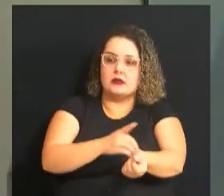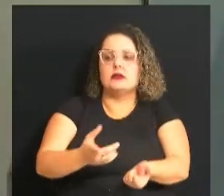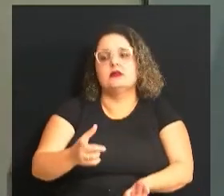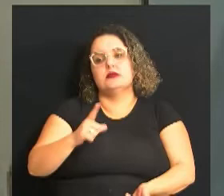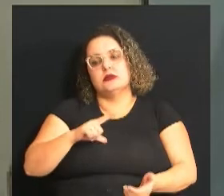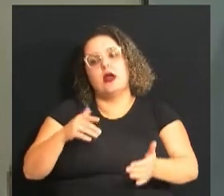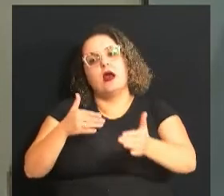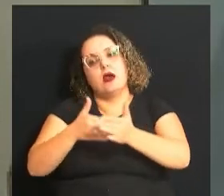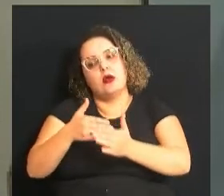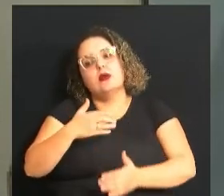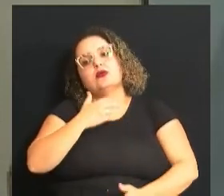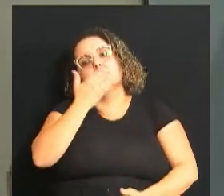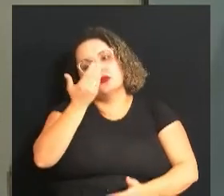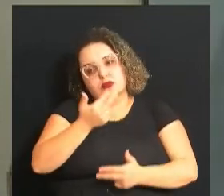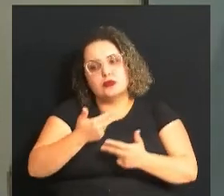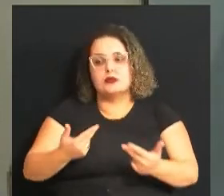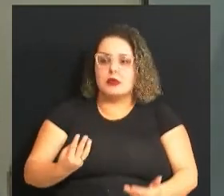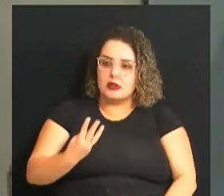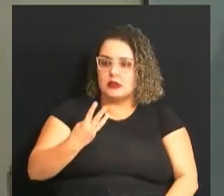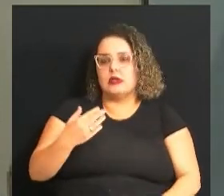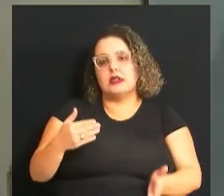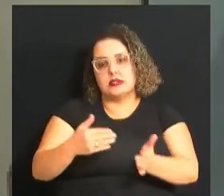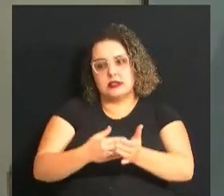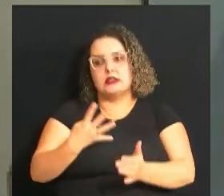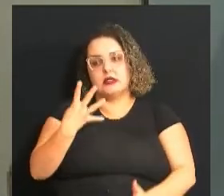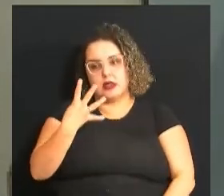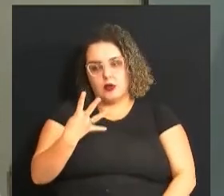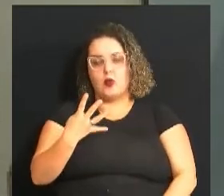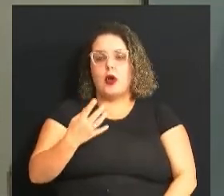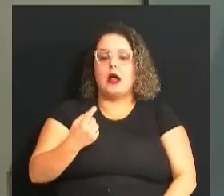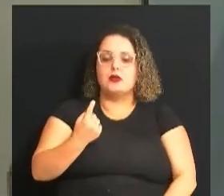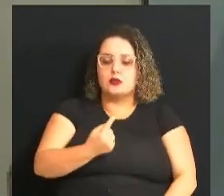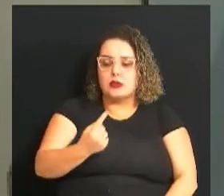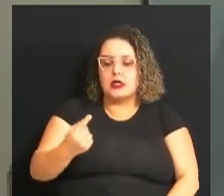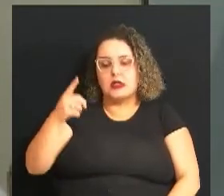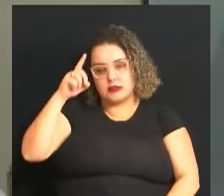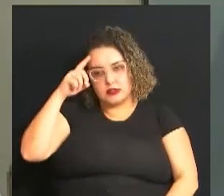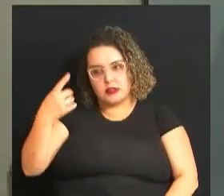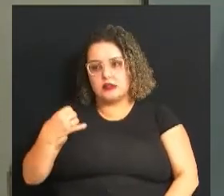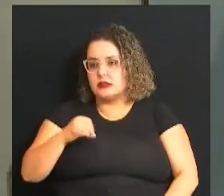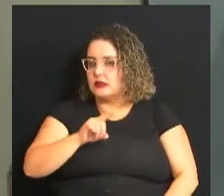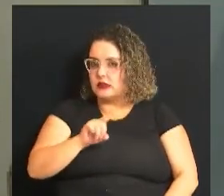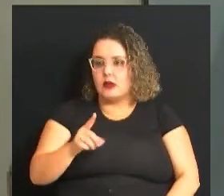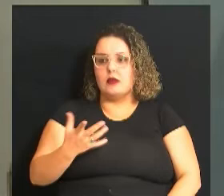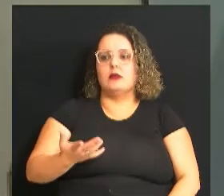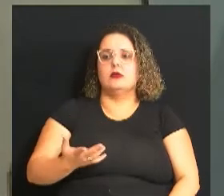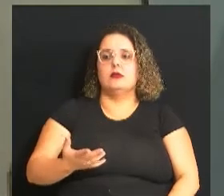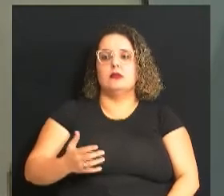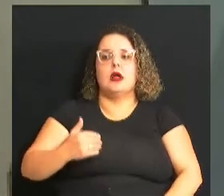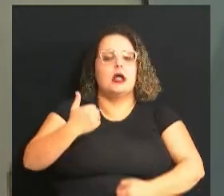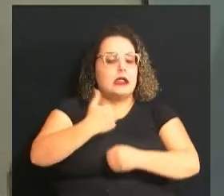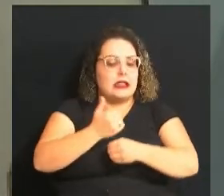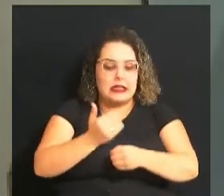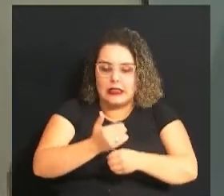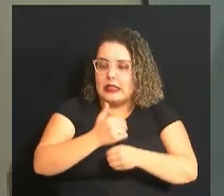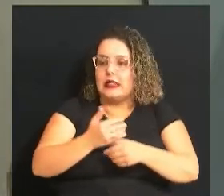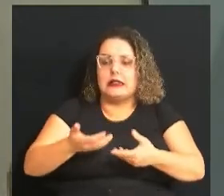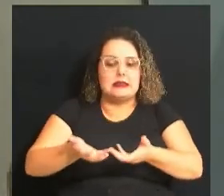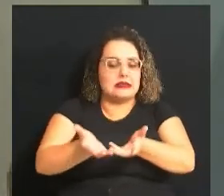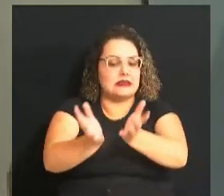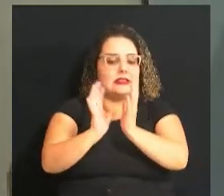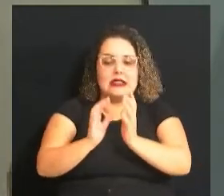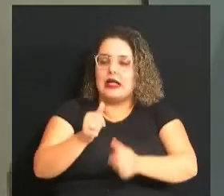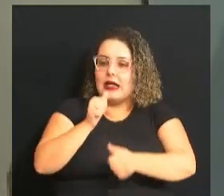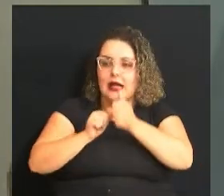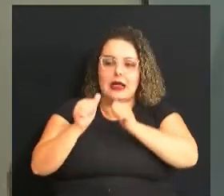de fruta ali de 3 a 4 porções por dia. Mas se não, muito legume, salada, água, fruta